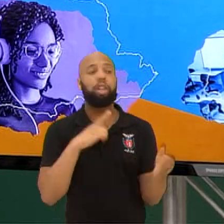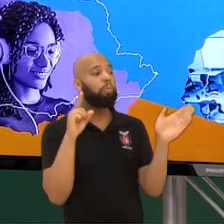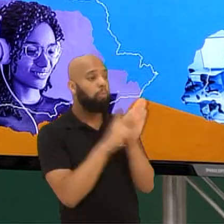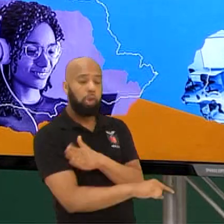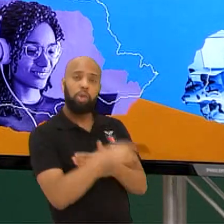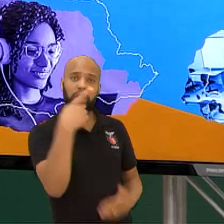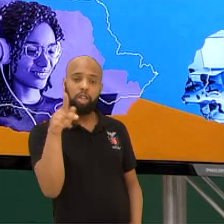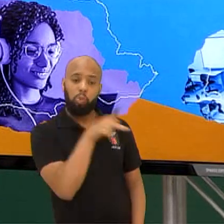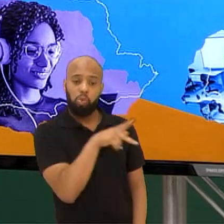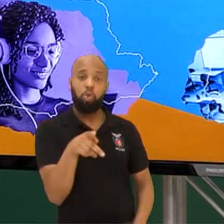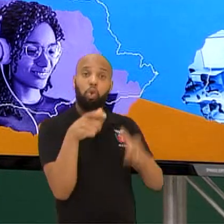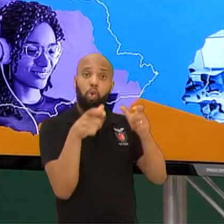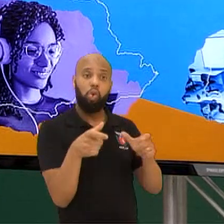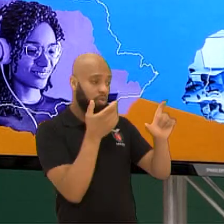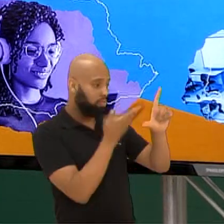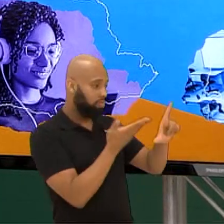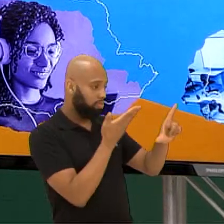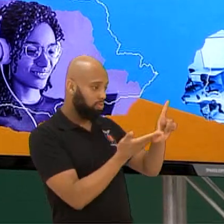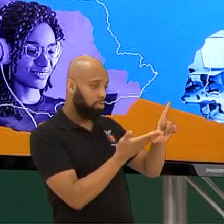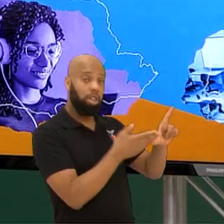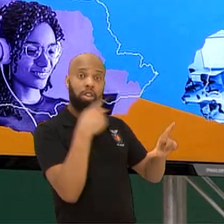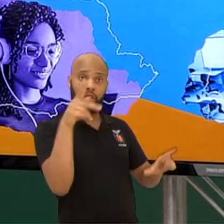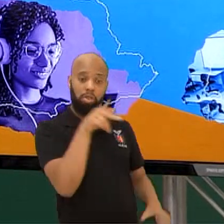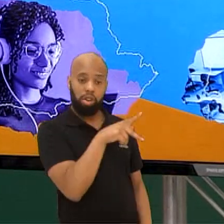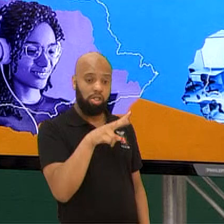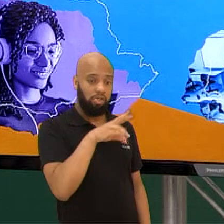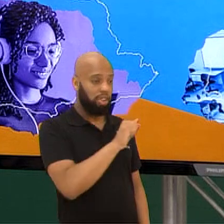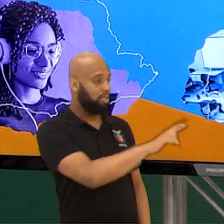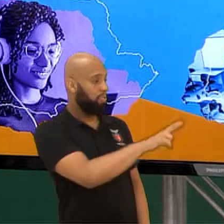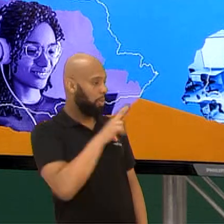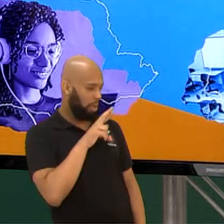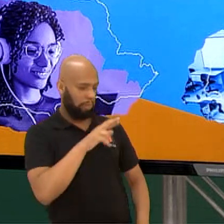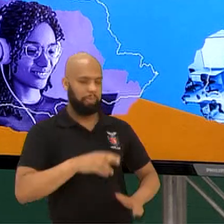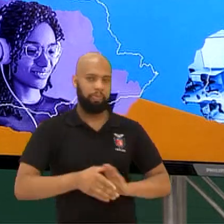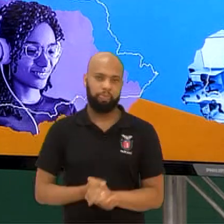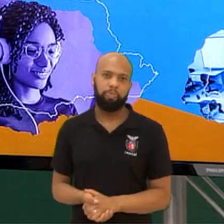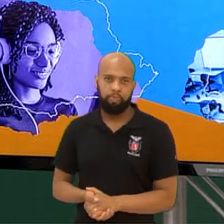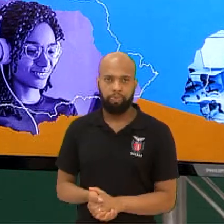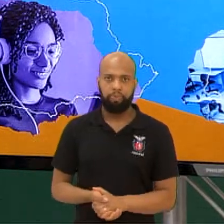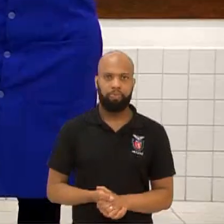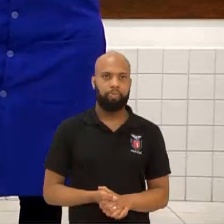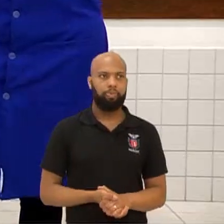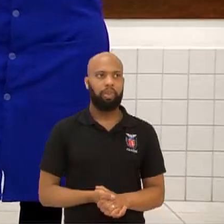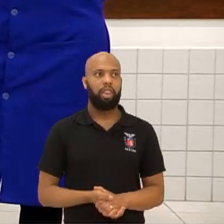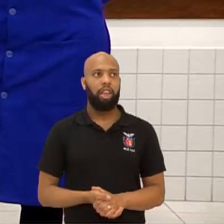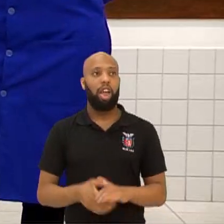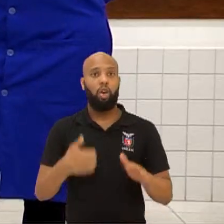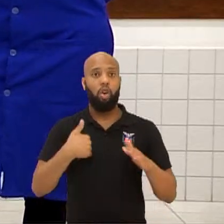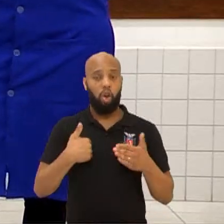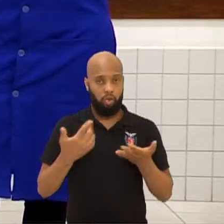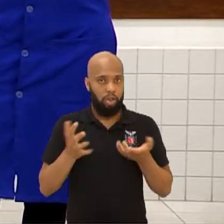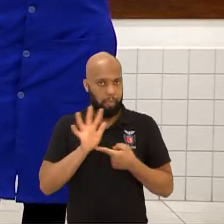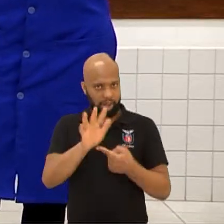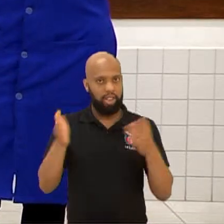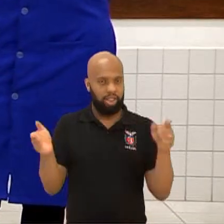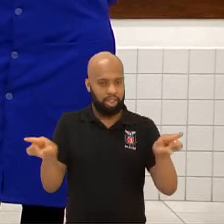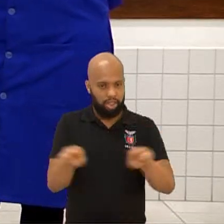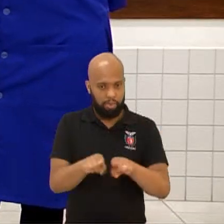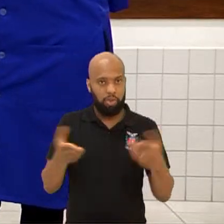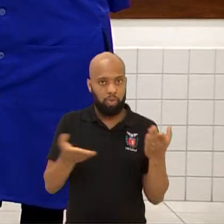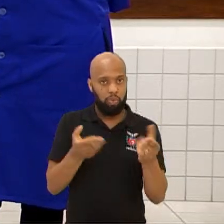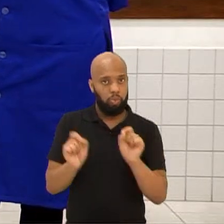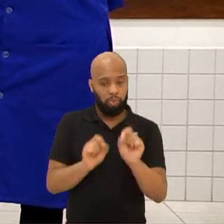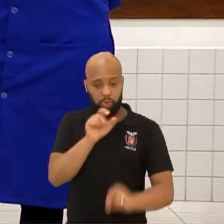você possa ter aí mais eficiência nos seus estudos, ok? Então, eu gostaria de apresentar para vocês a